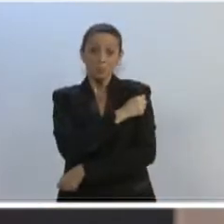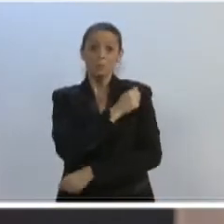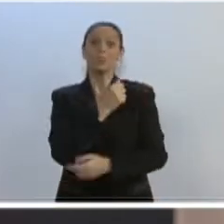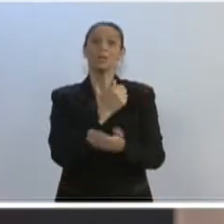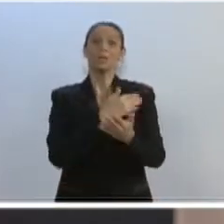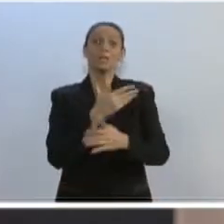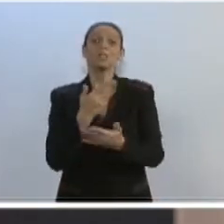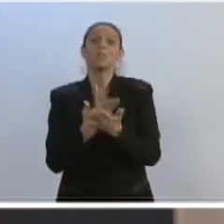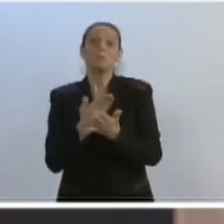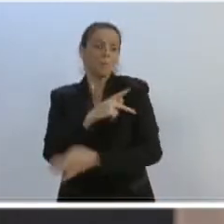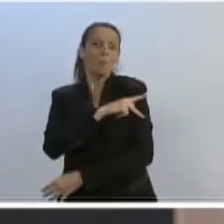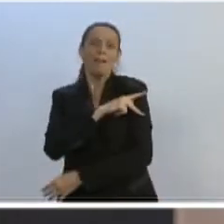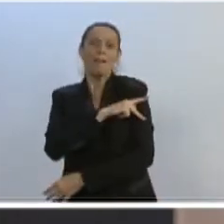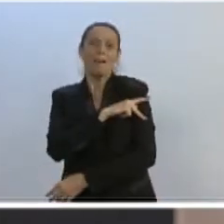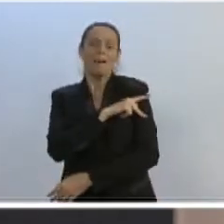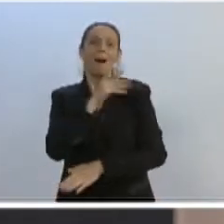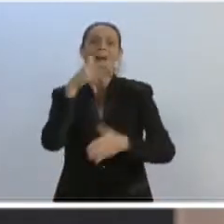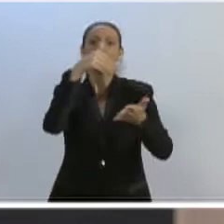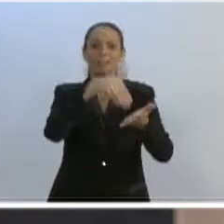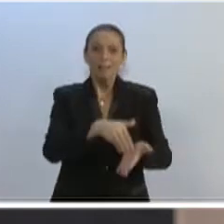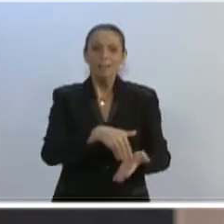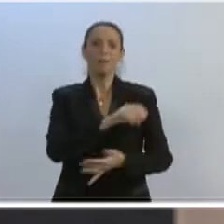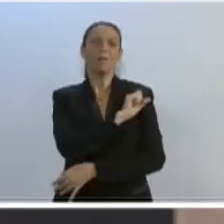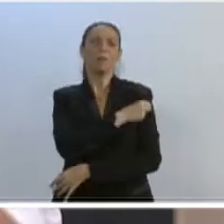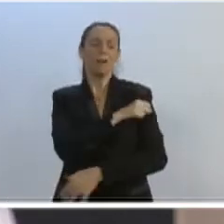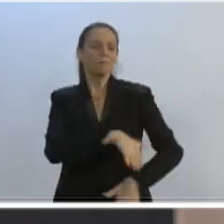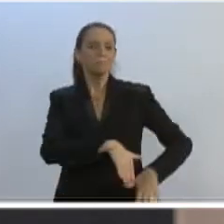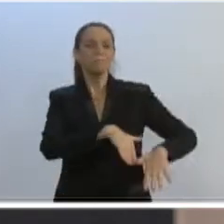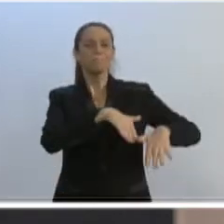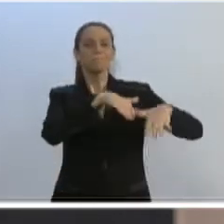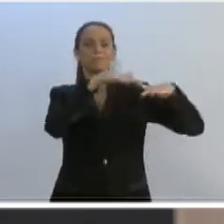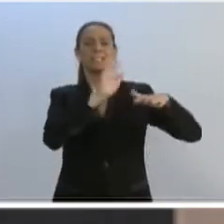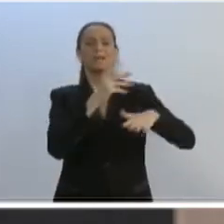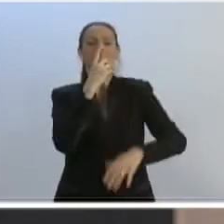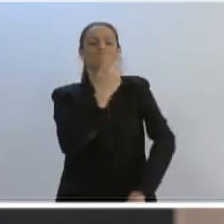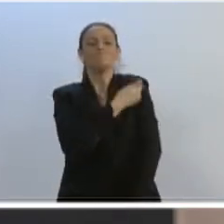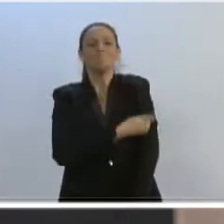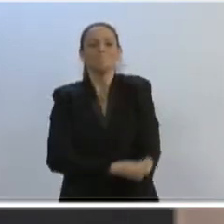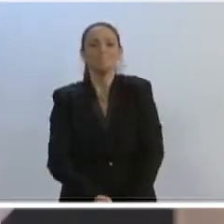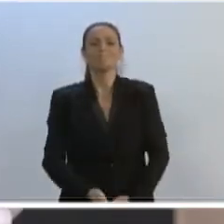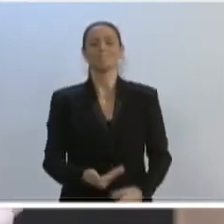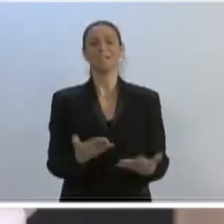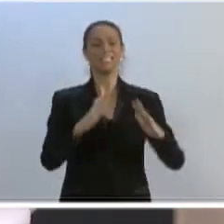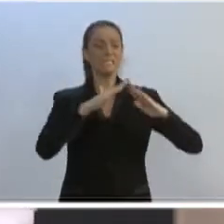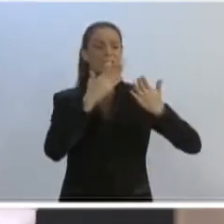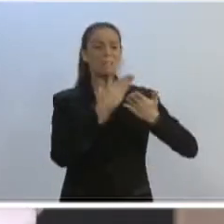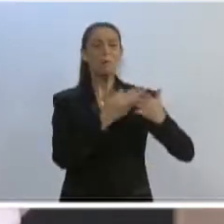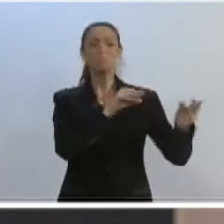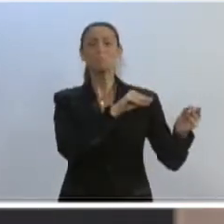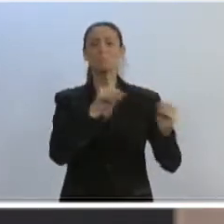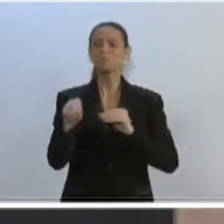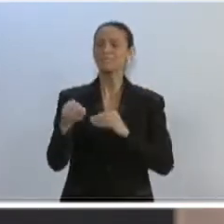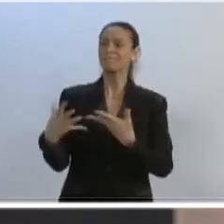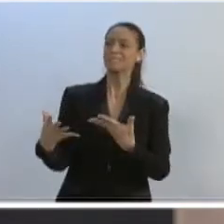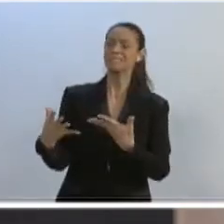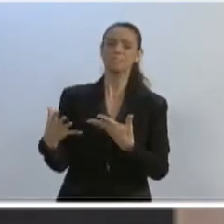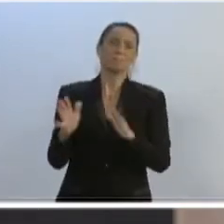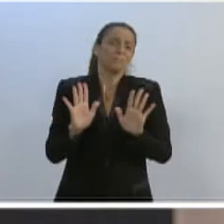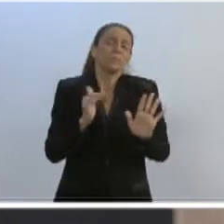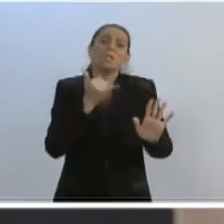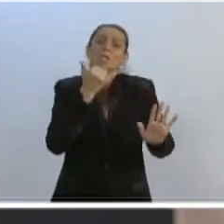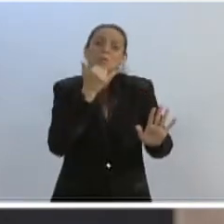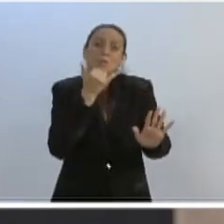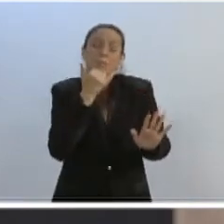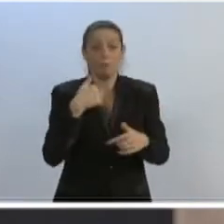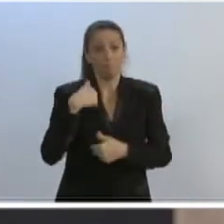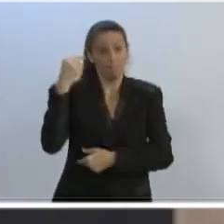uma afetividade não só o material como eles falaram e eu sou da opinião seguintes estava em uma escola nova pra cá ela que ache um